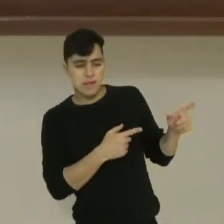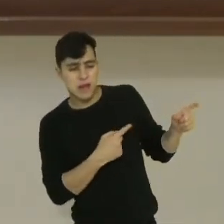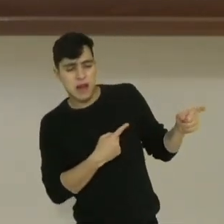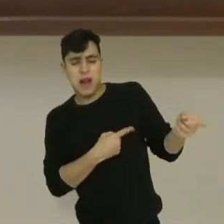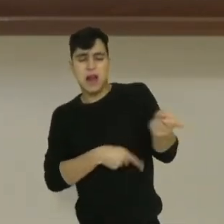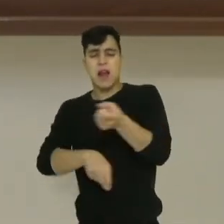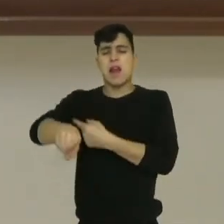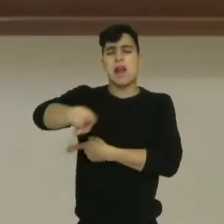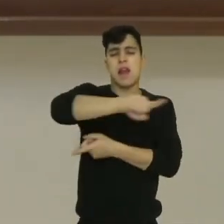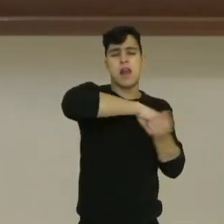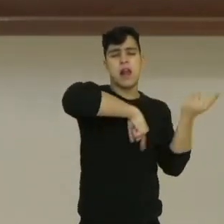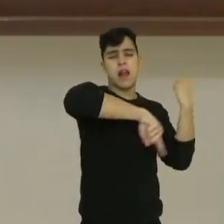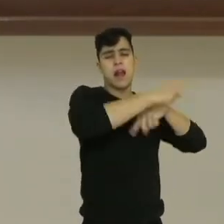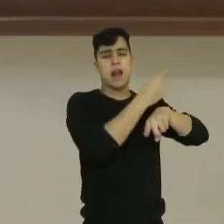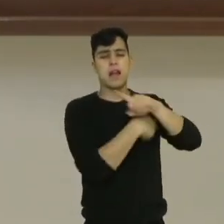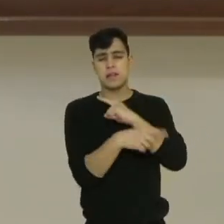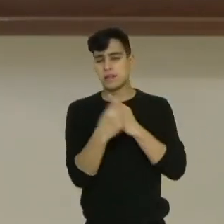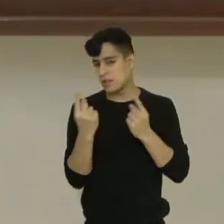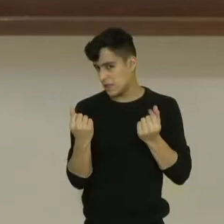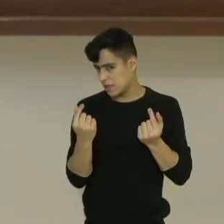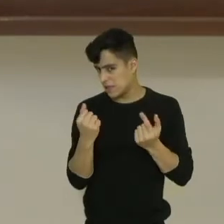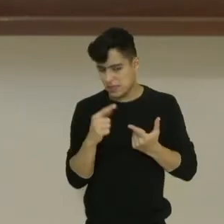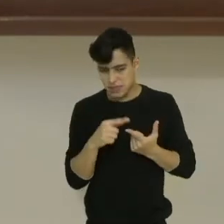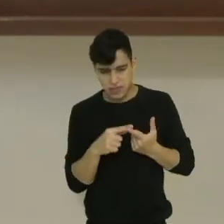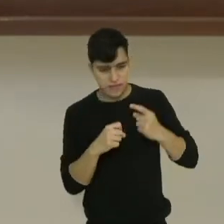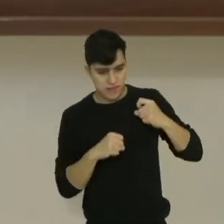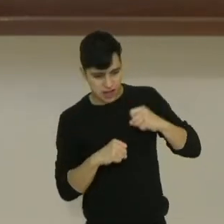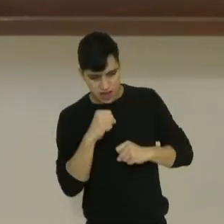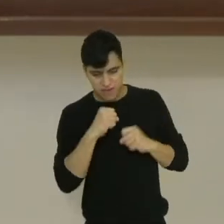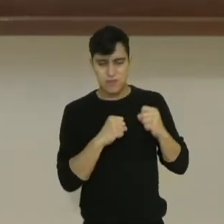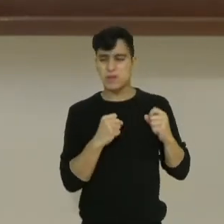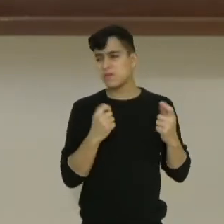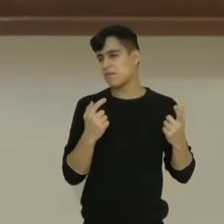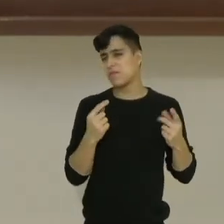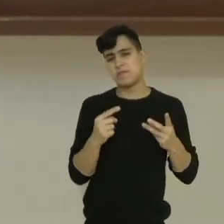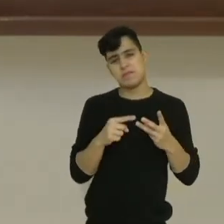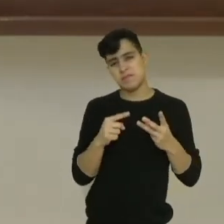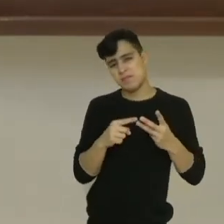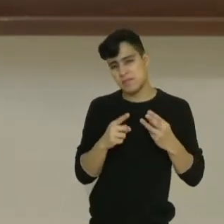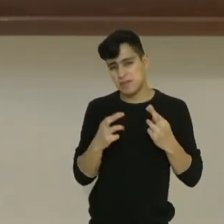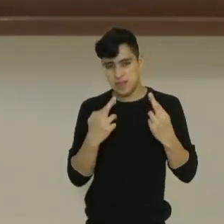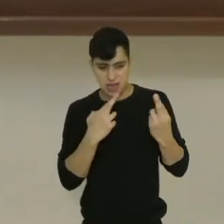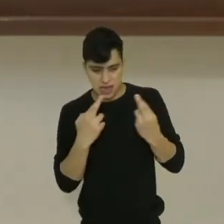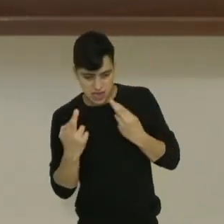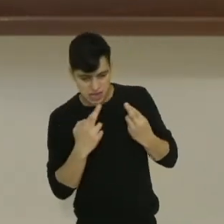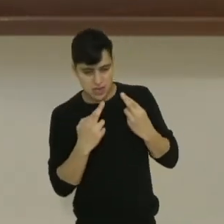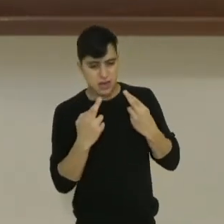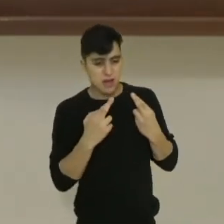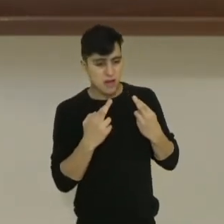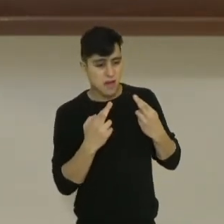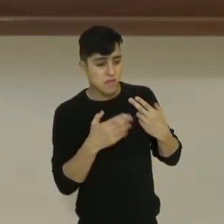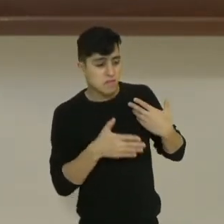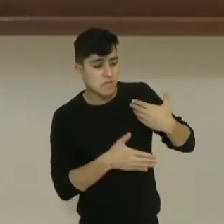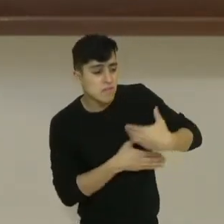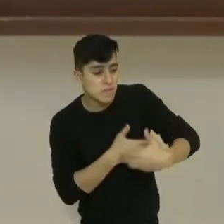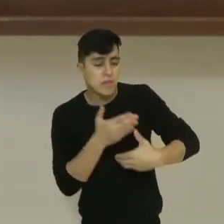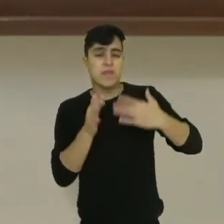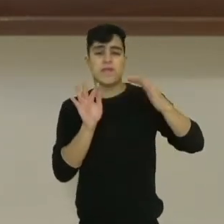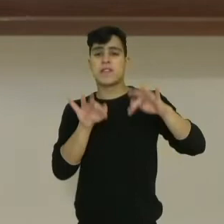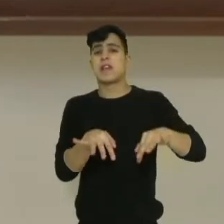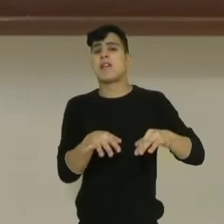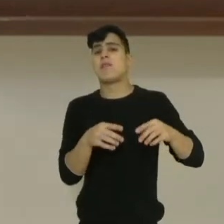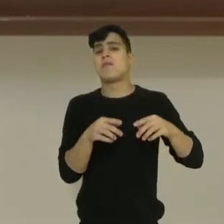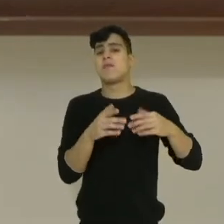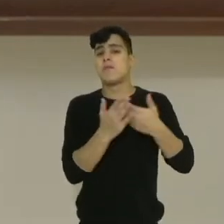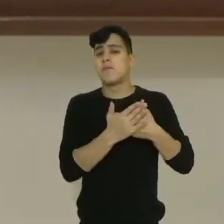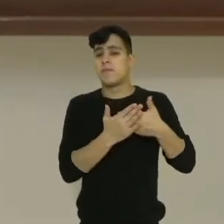comerciais, todas as relações industriais e, por consequência, todas as relações findouras desse processo produtivo começam a